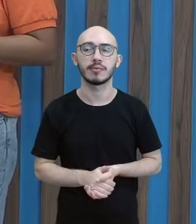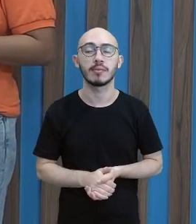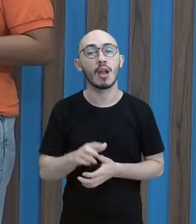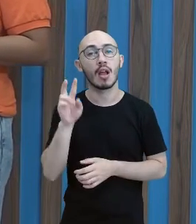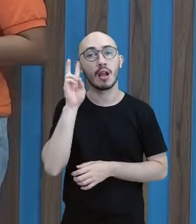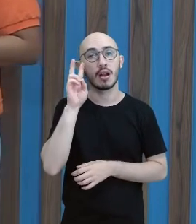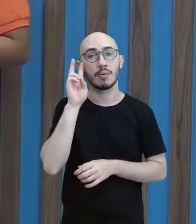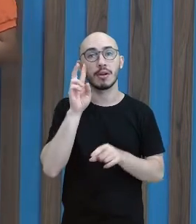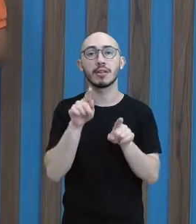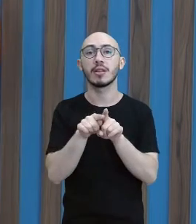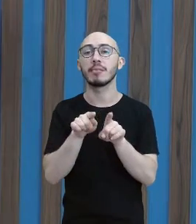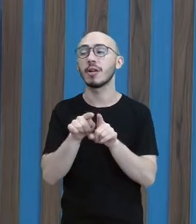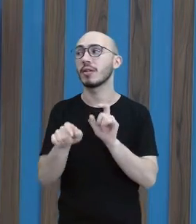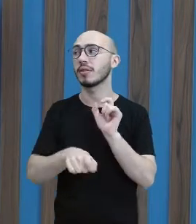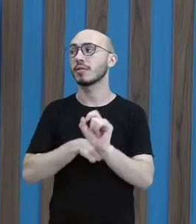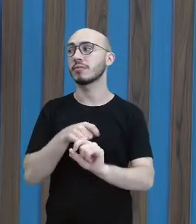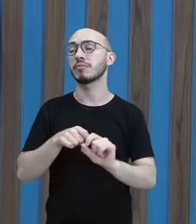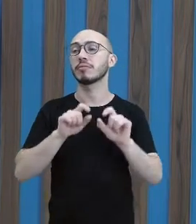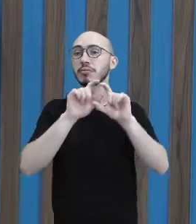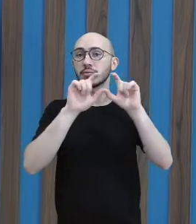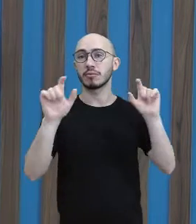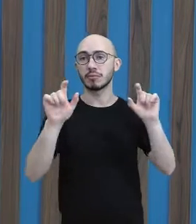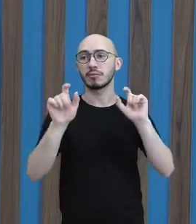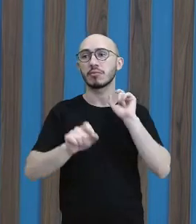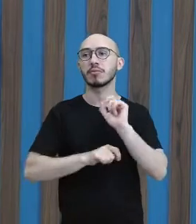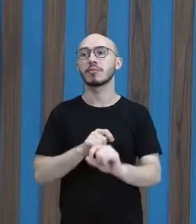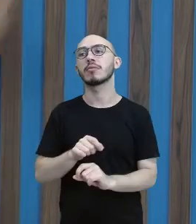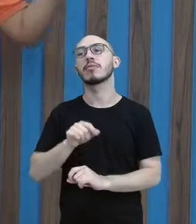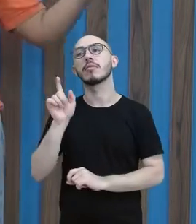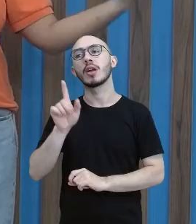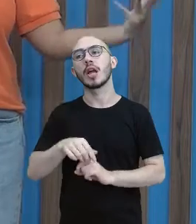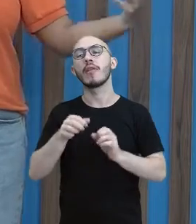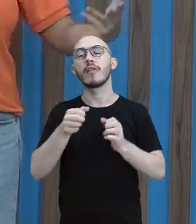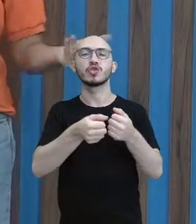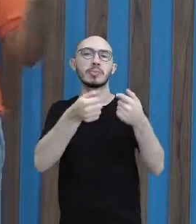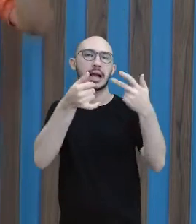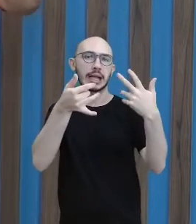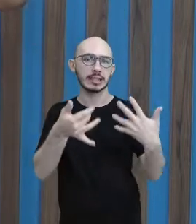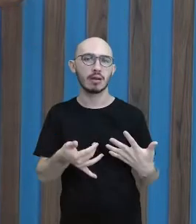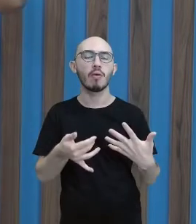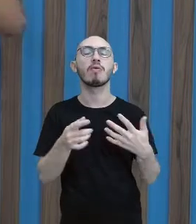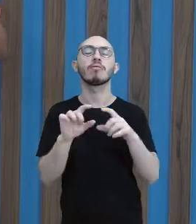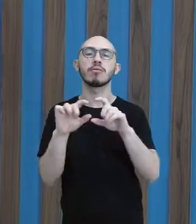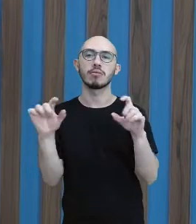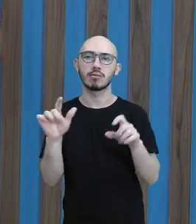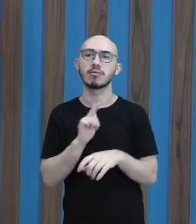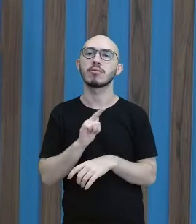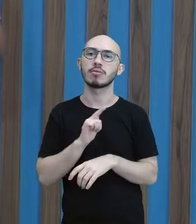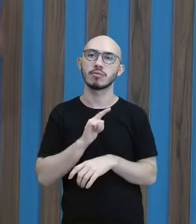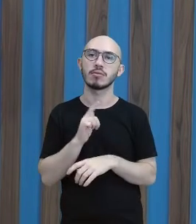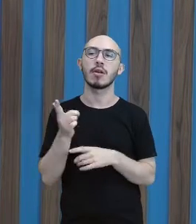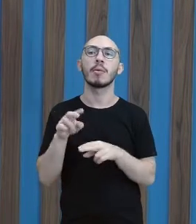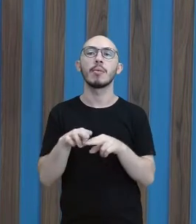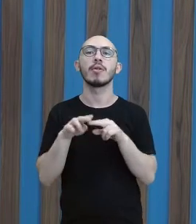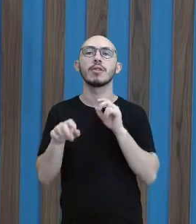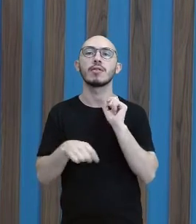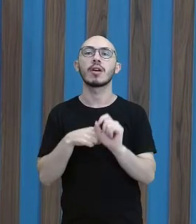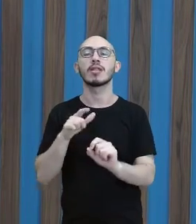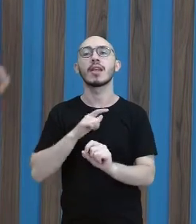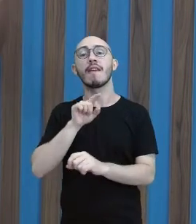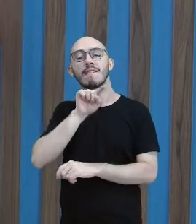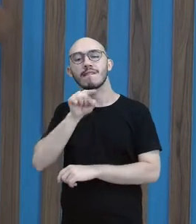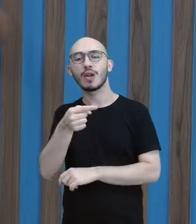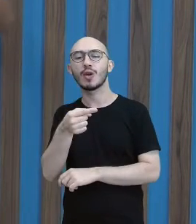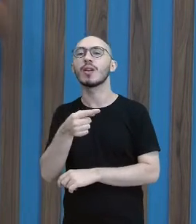Lembrando também que essa primeira aqui eu não pus, mas ela é uma explicativa. E ela é uma explicativa por quê? Porque ela possui